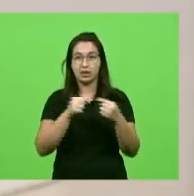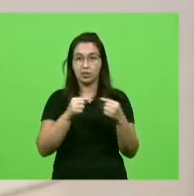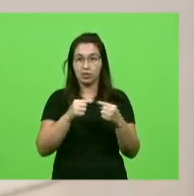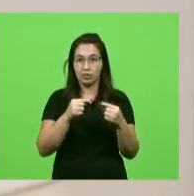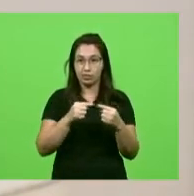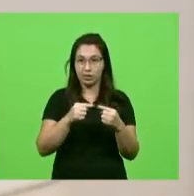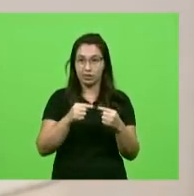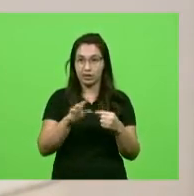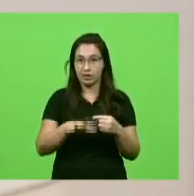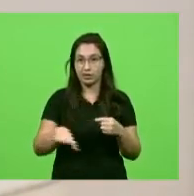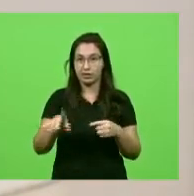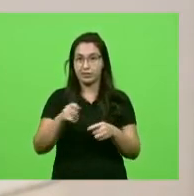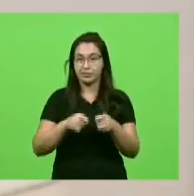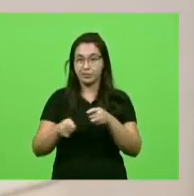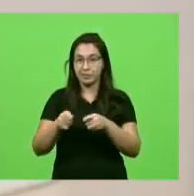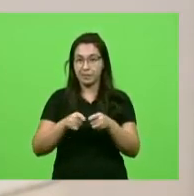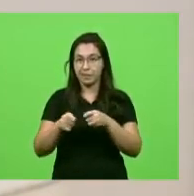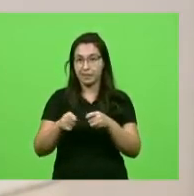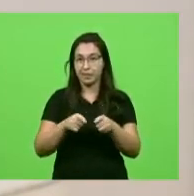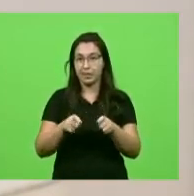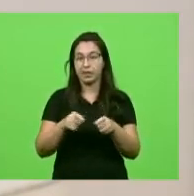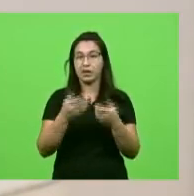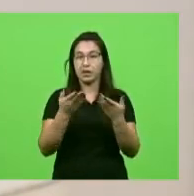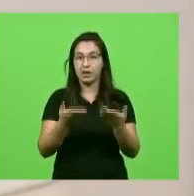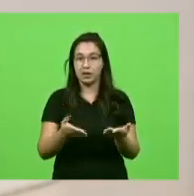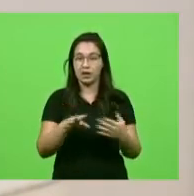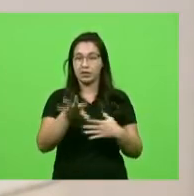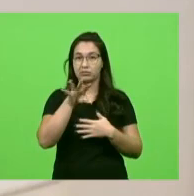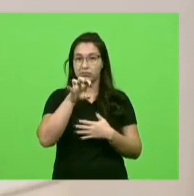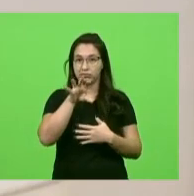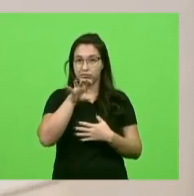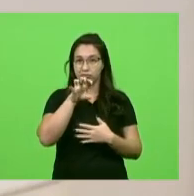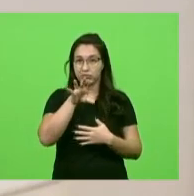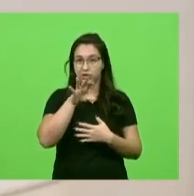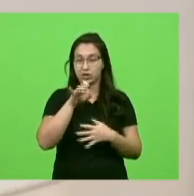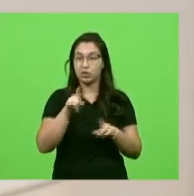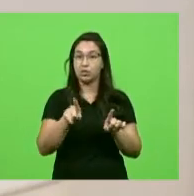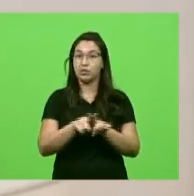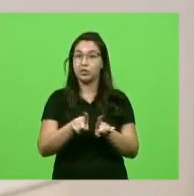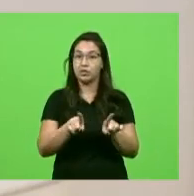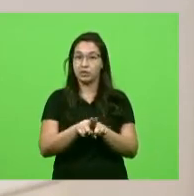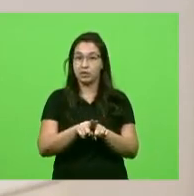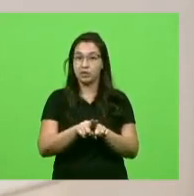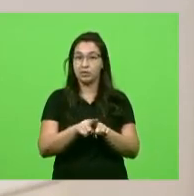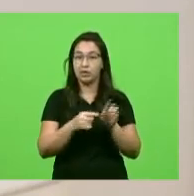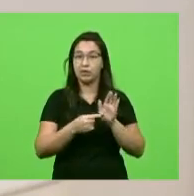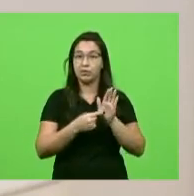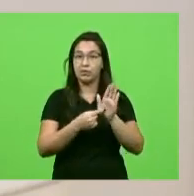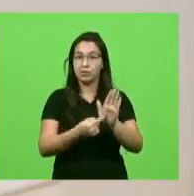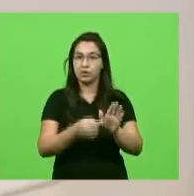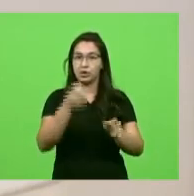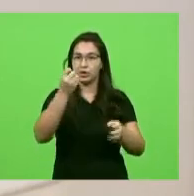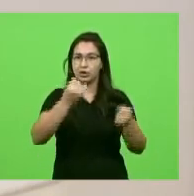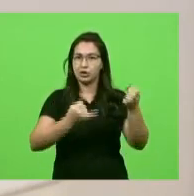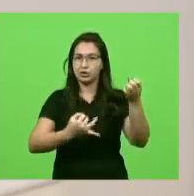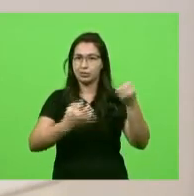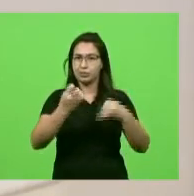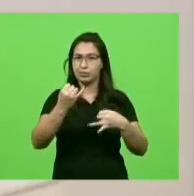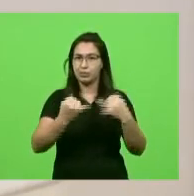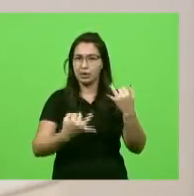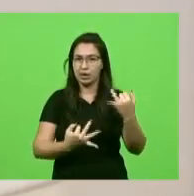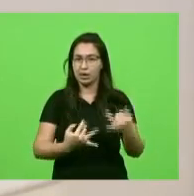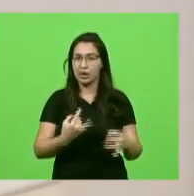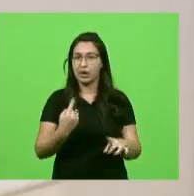da alteração do modelo de ventilador pulmonar adquirido, bem como apresentasse argumentos que pudessem